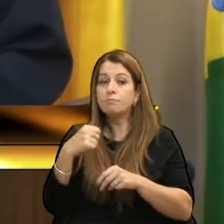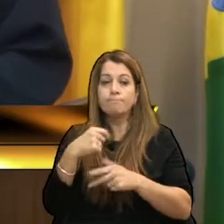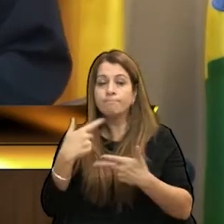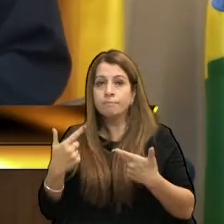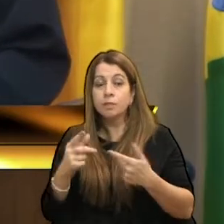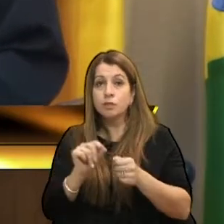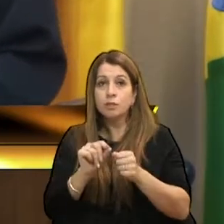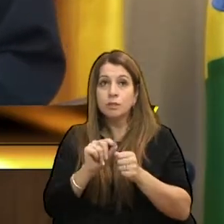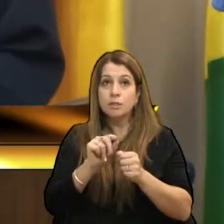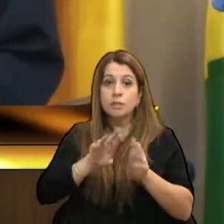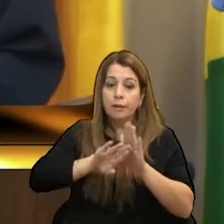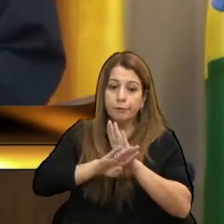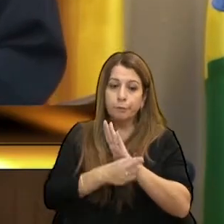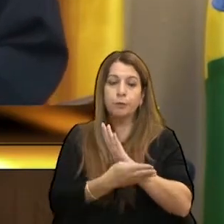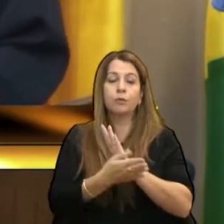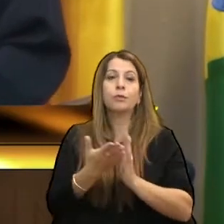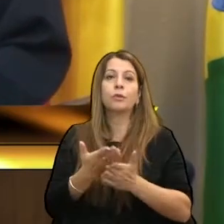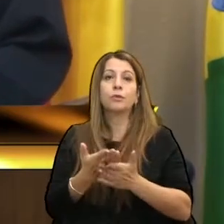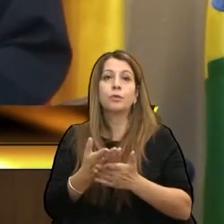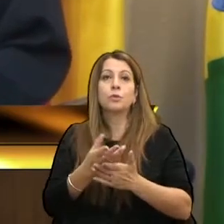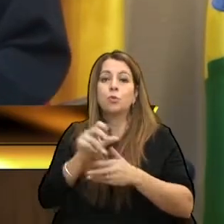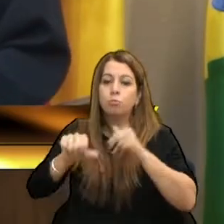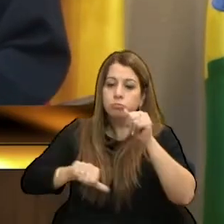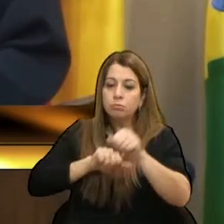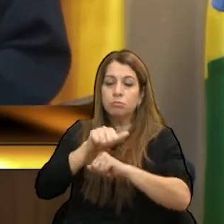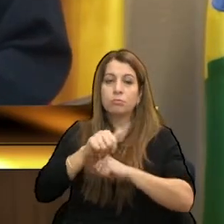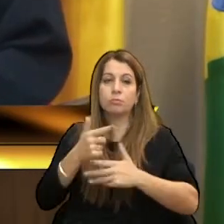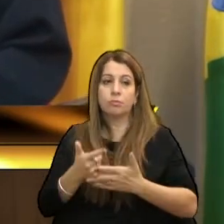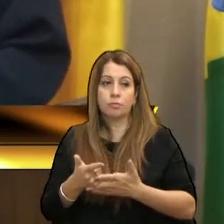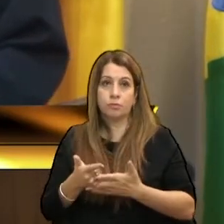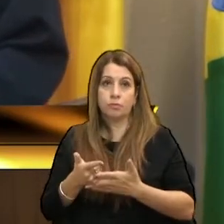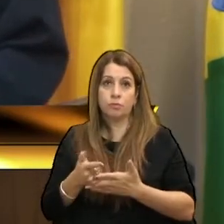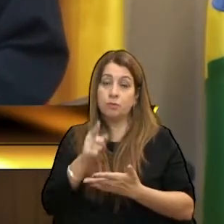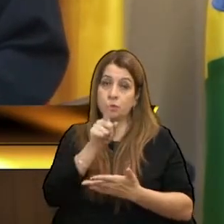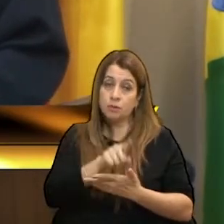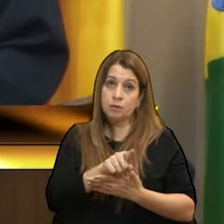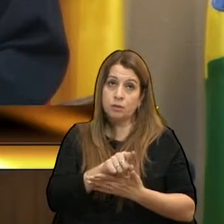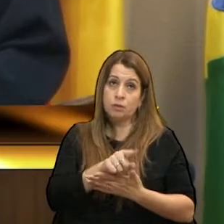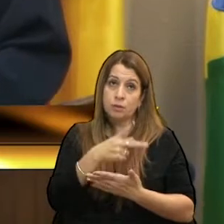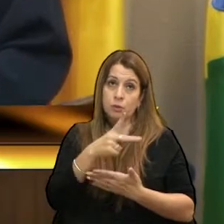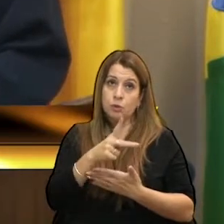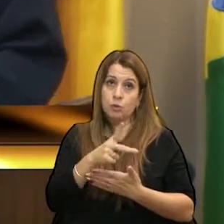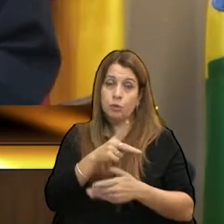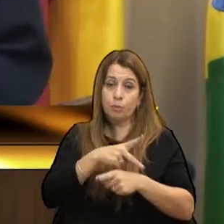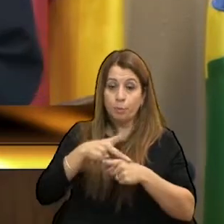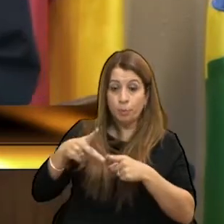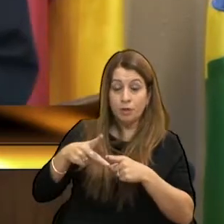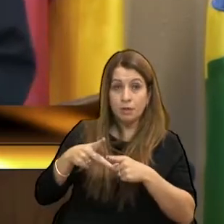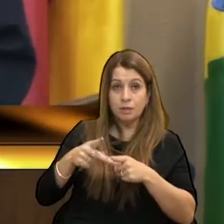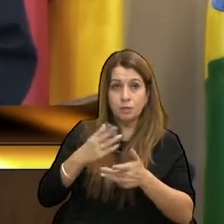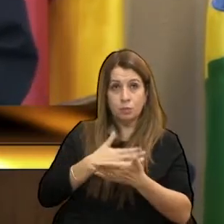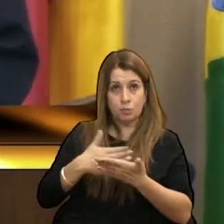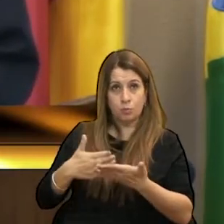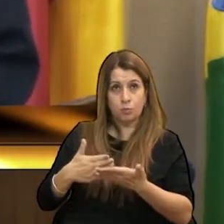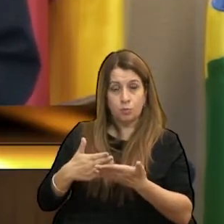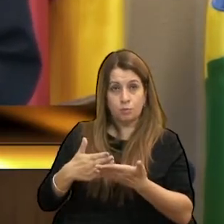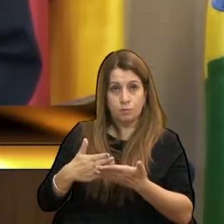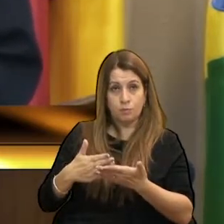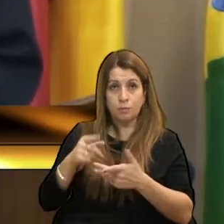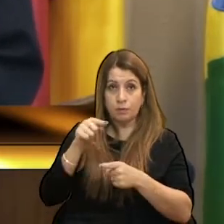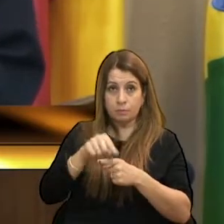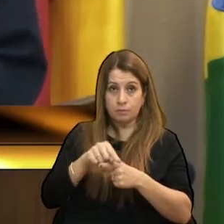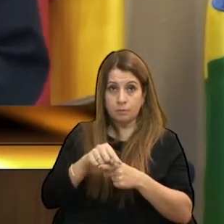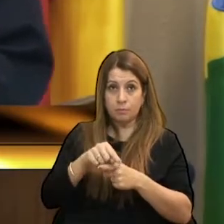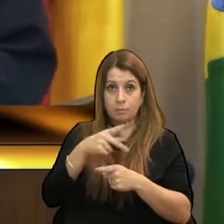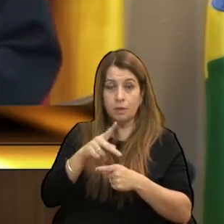de readaptações ou modificações em sua pureza primitiva, para